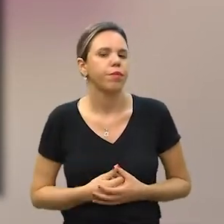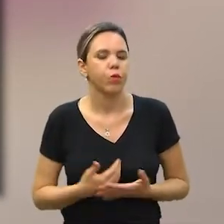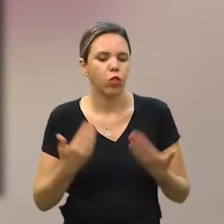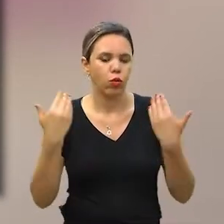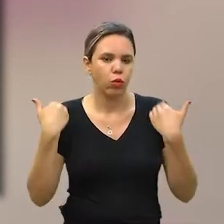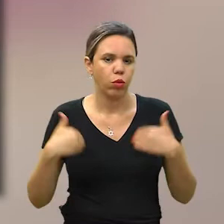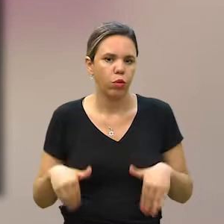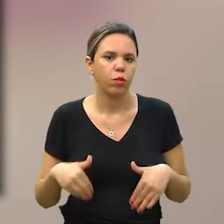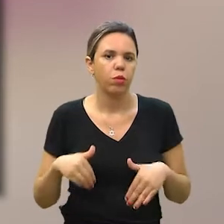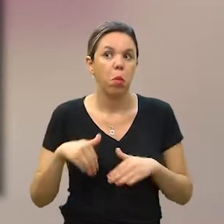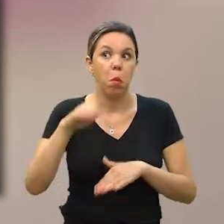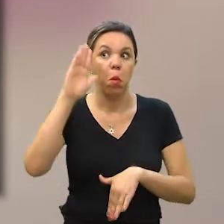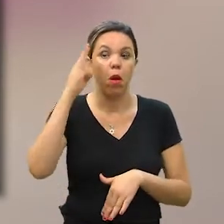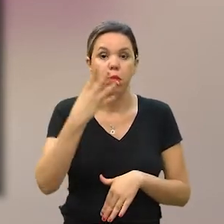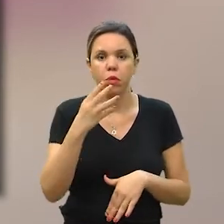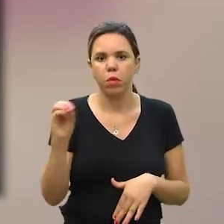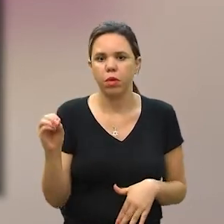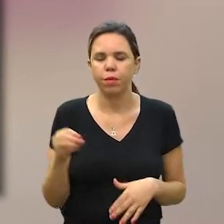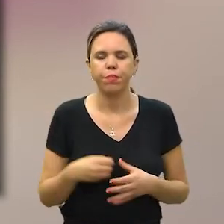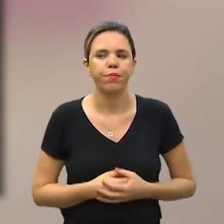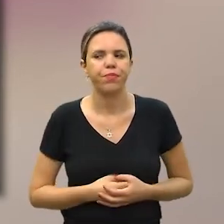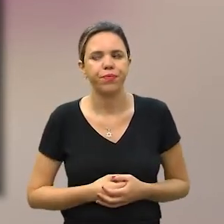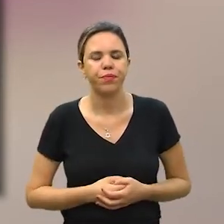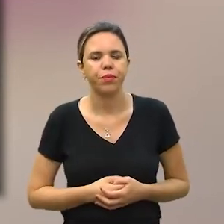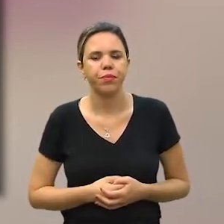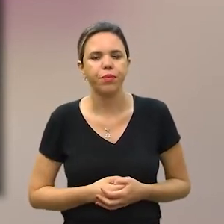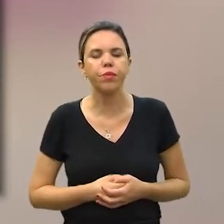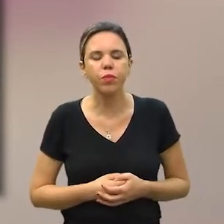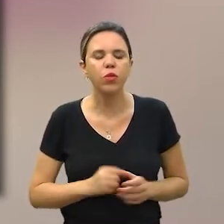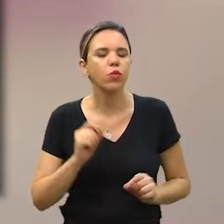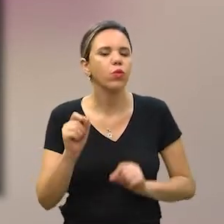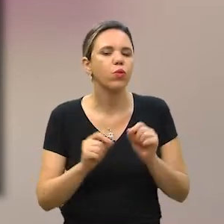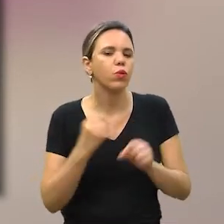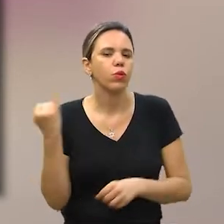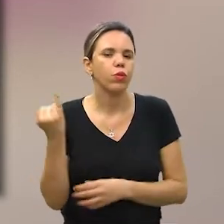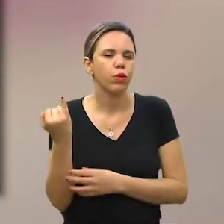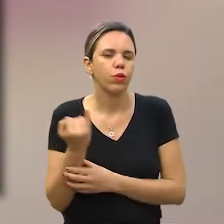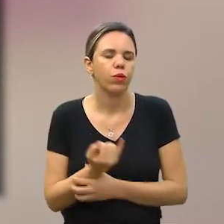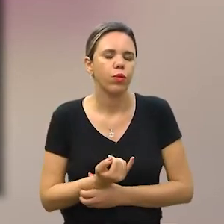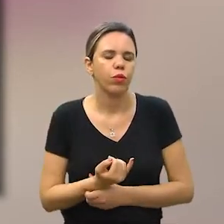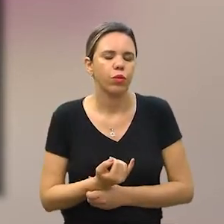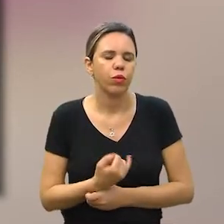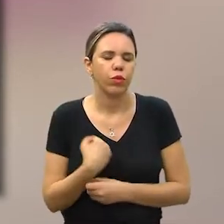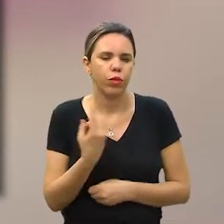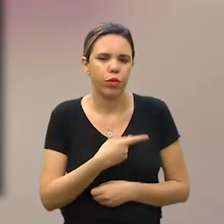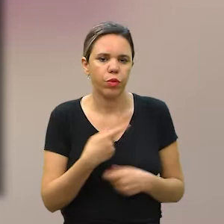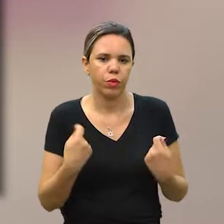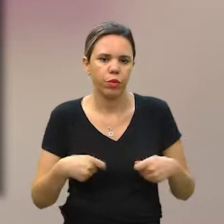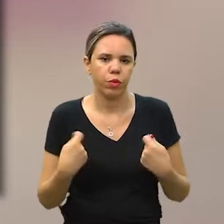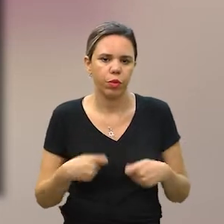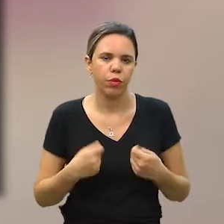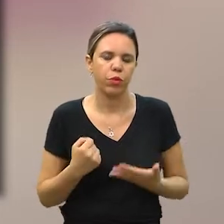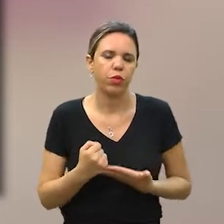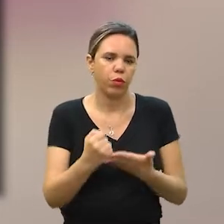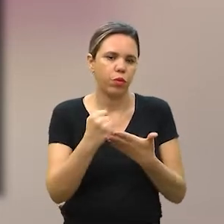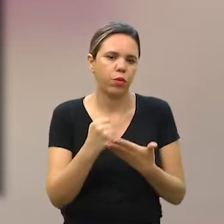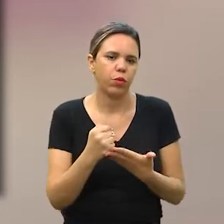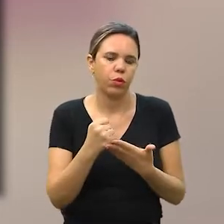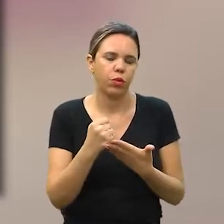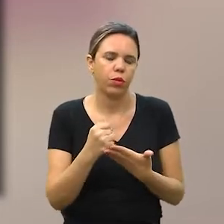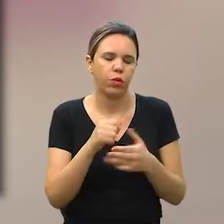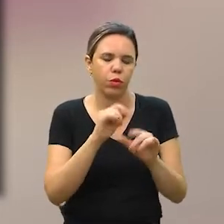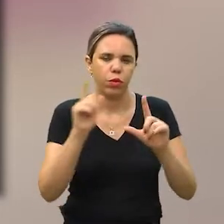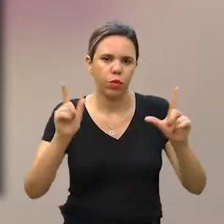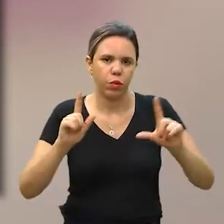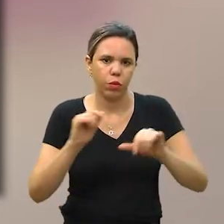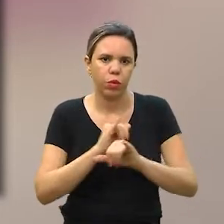de massa corpórea, maior que 40. Não é? Então, o que é importante, Viviane? Isso que a gente precisa da ajuda mesmo